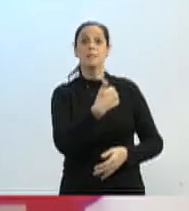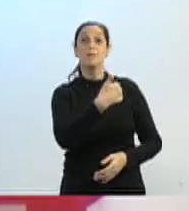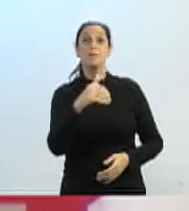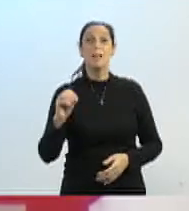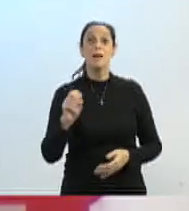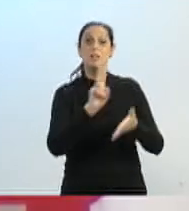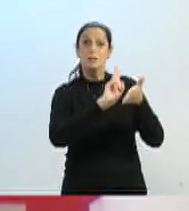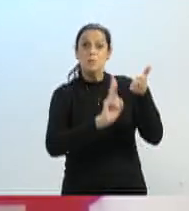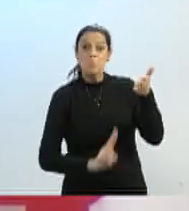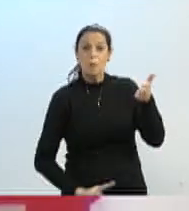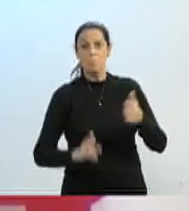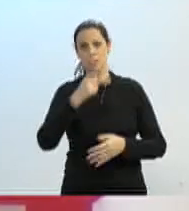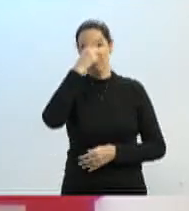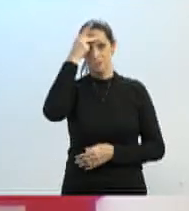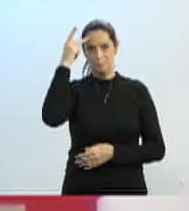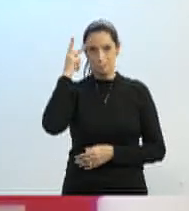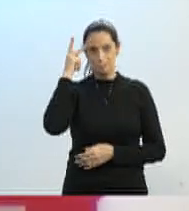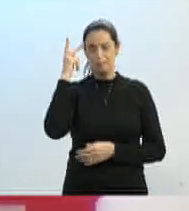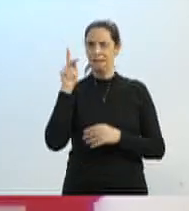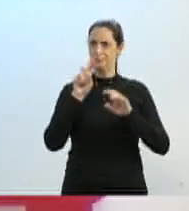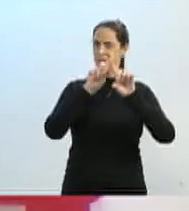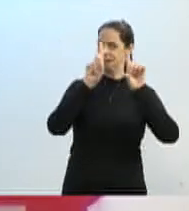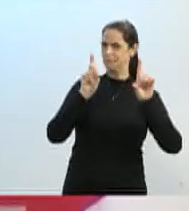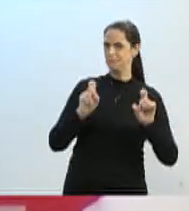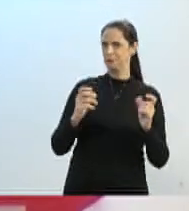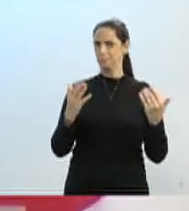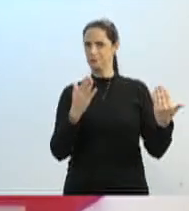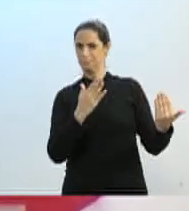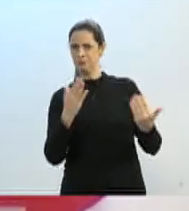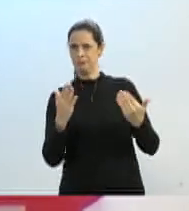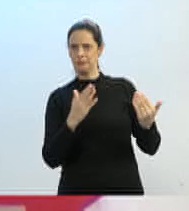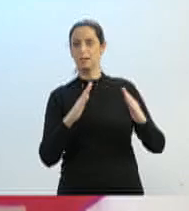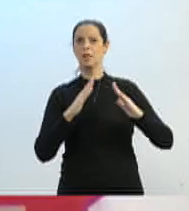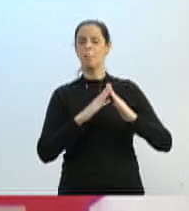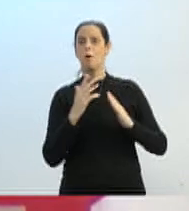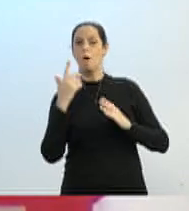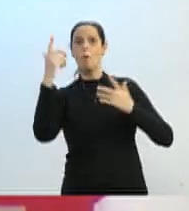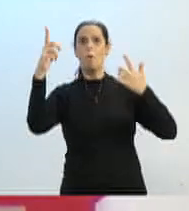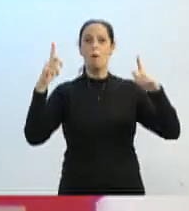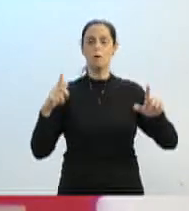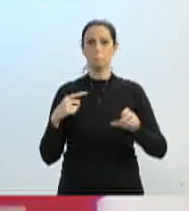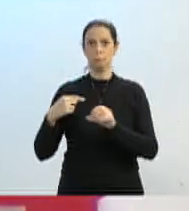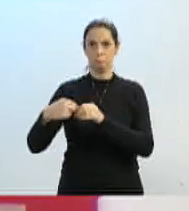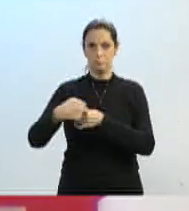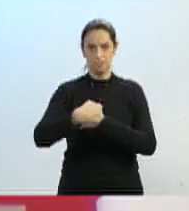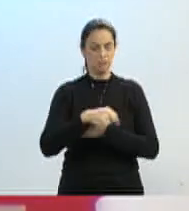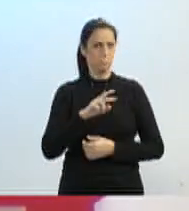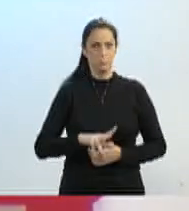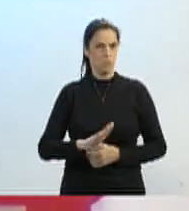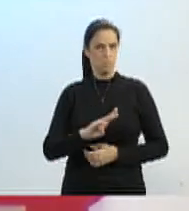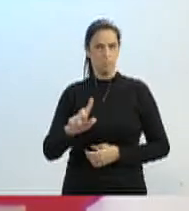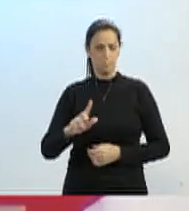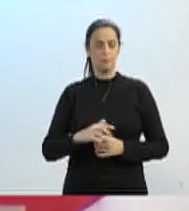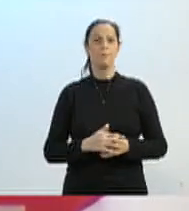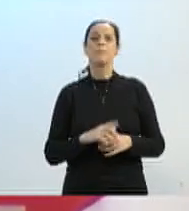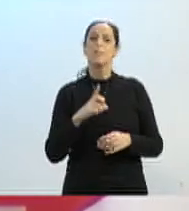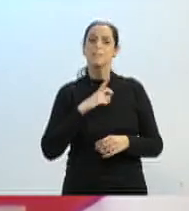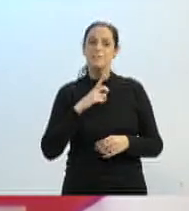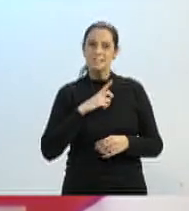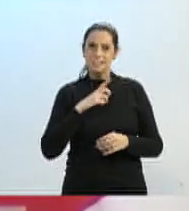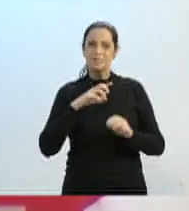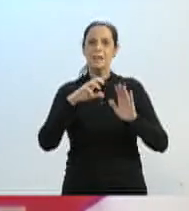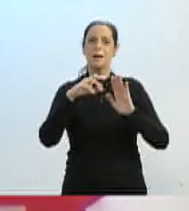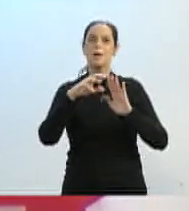ela disse que são suspeitos de morar em outros municípios. E essa lista, na lista